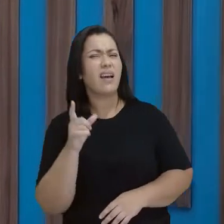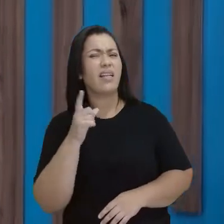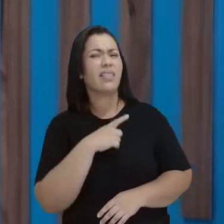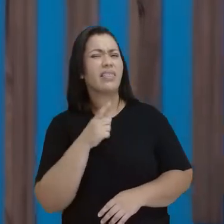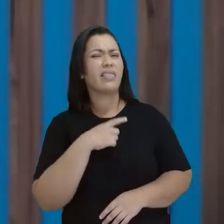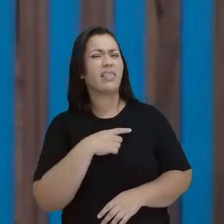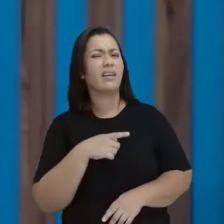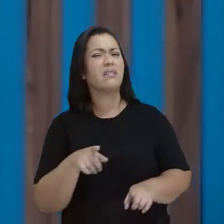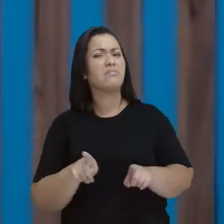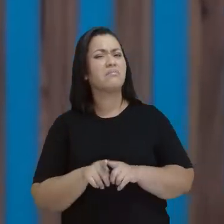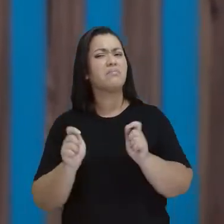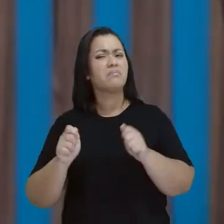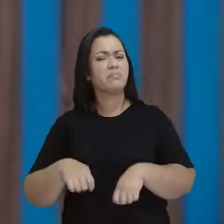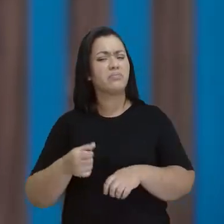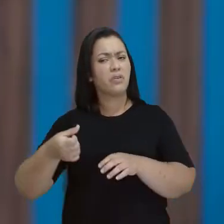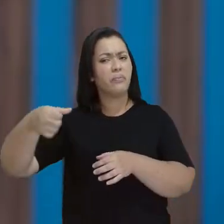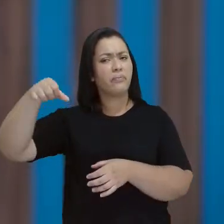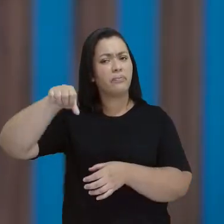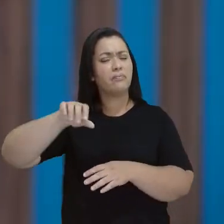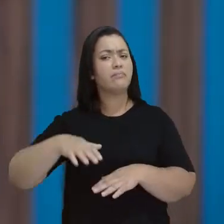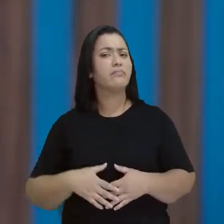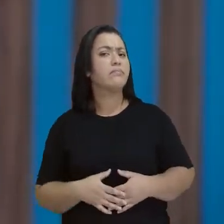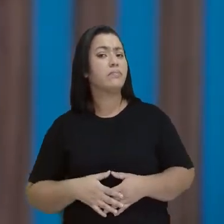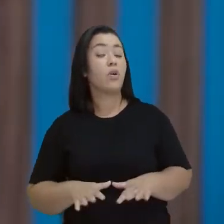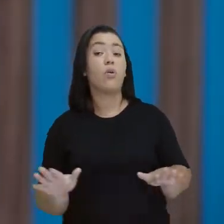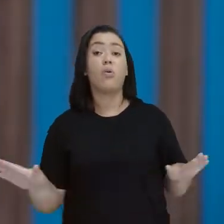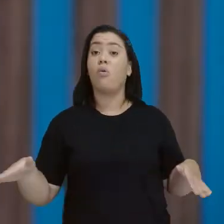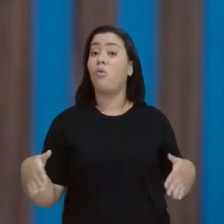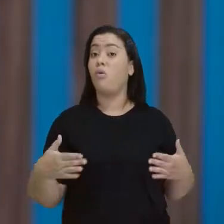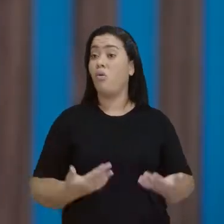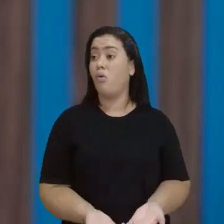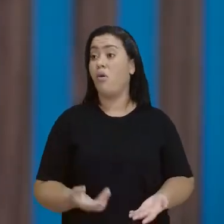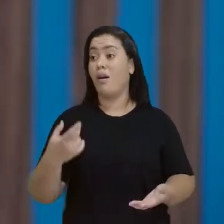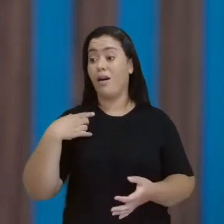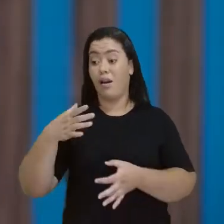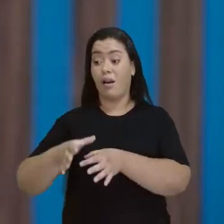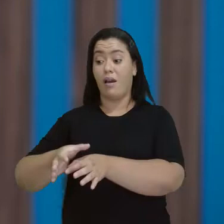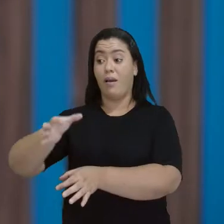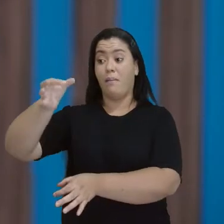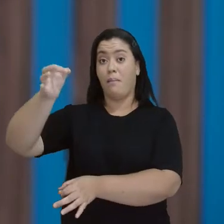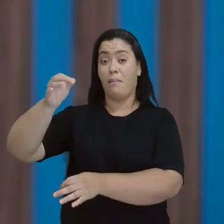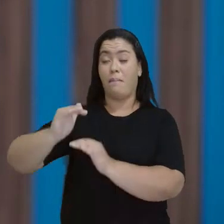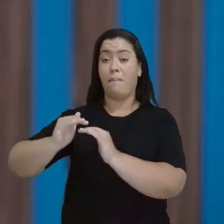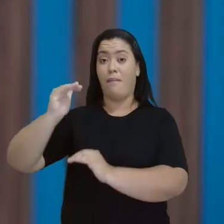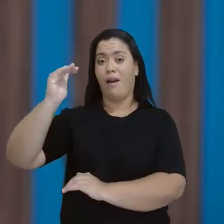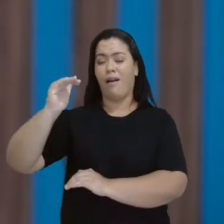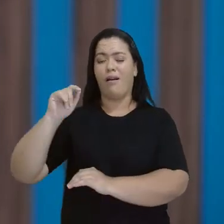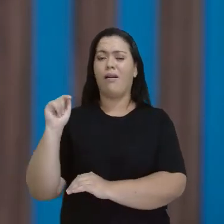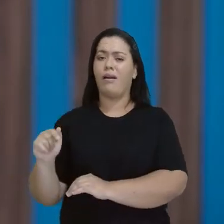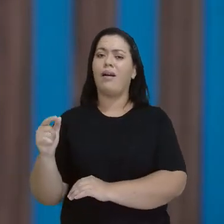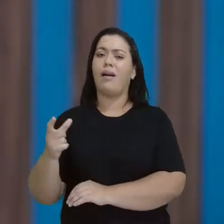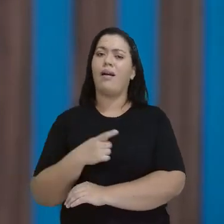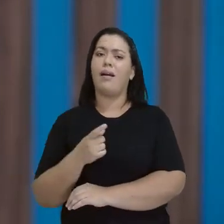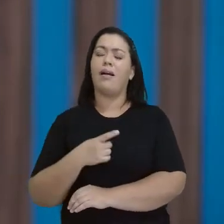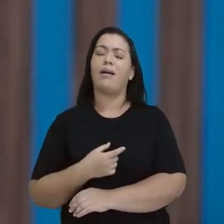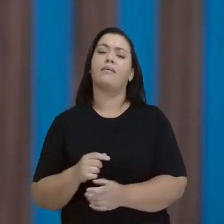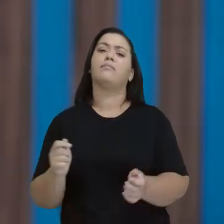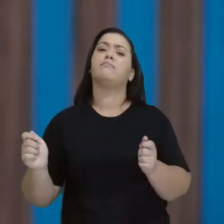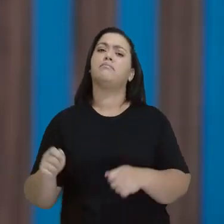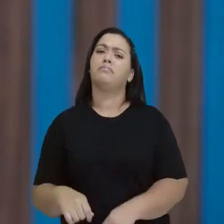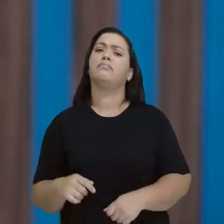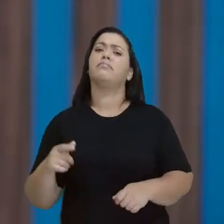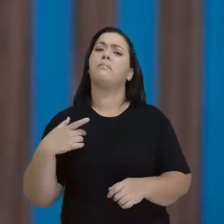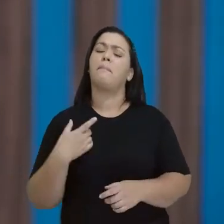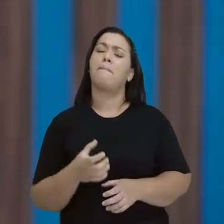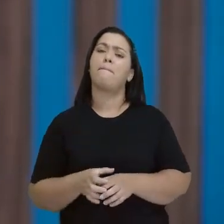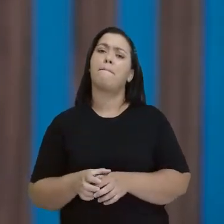mesma capacidade? Ou será que essa daqui, por ser mais comprida, né? Ela tem, a capacidade dela